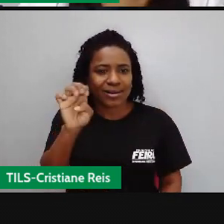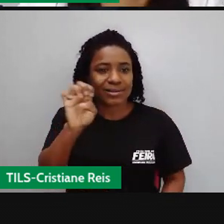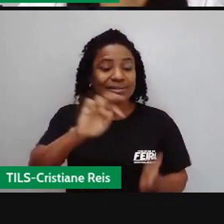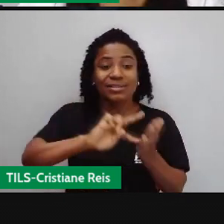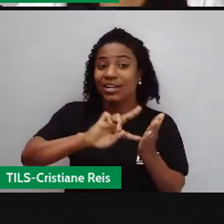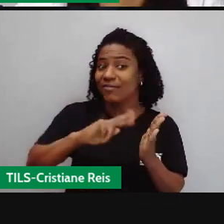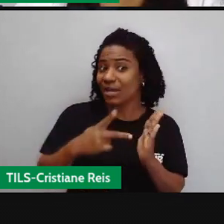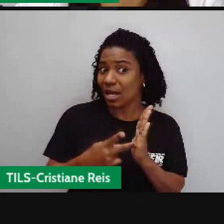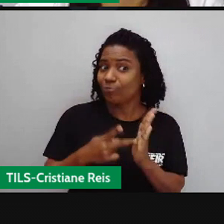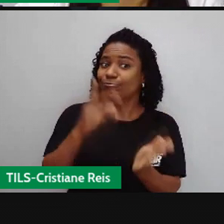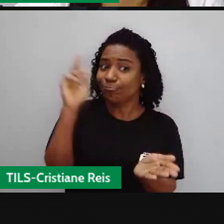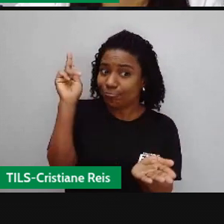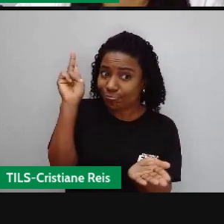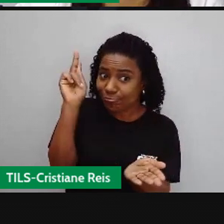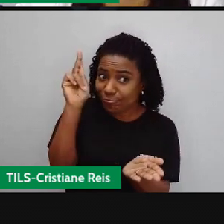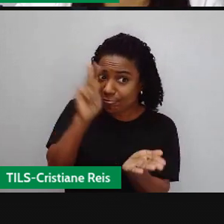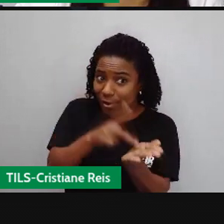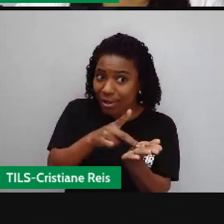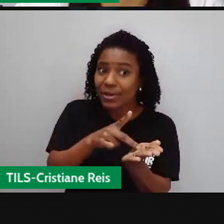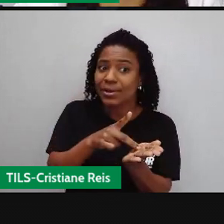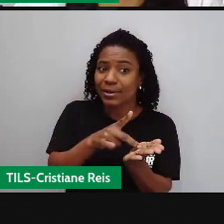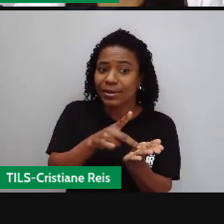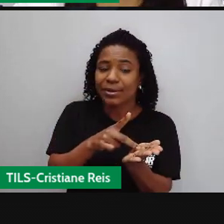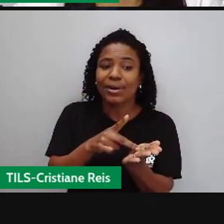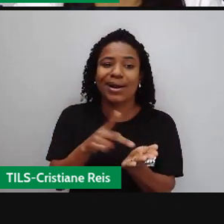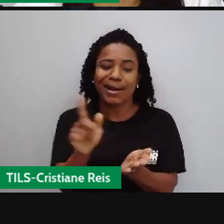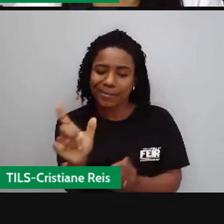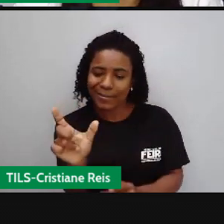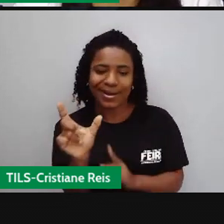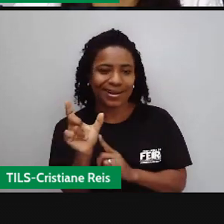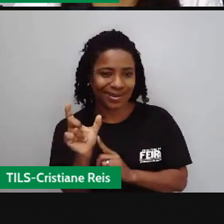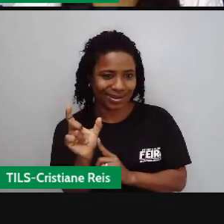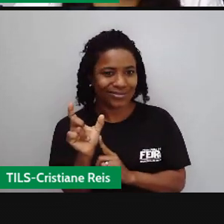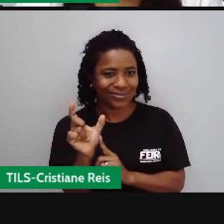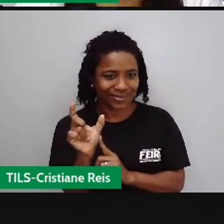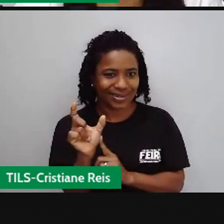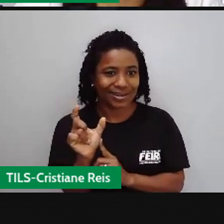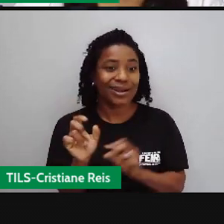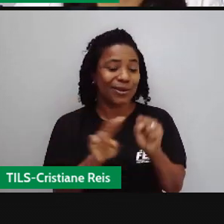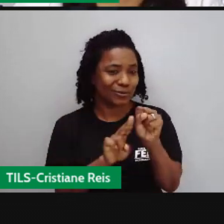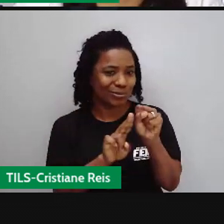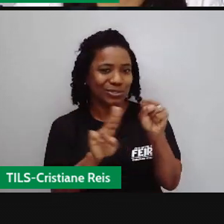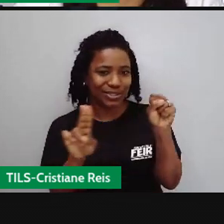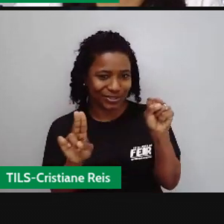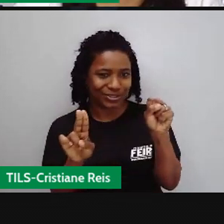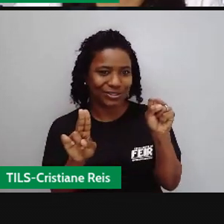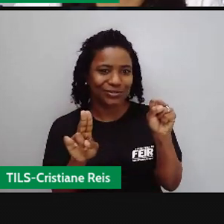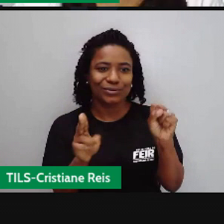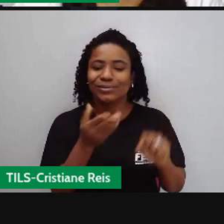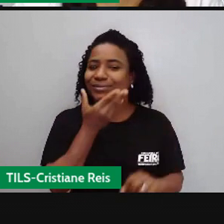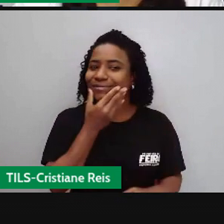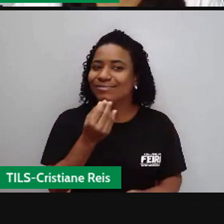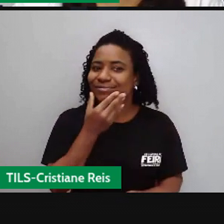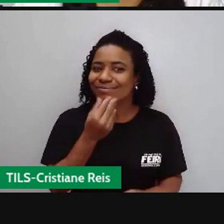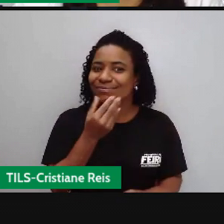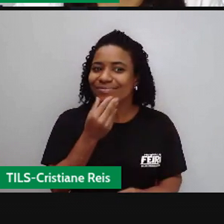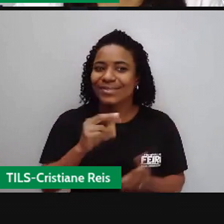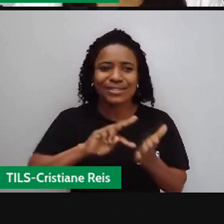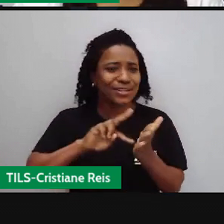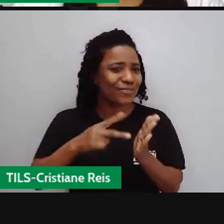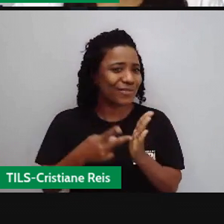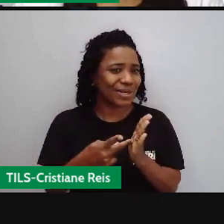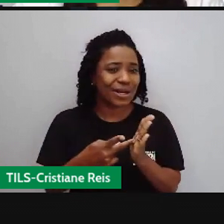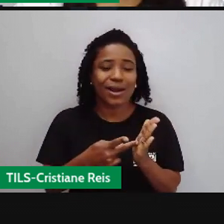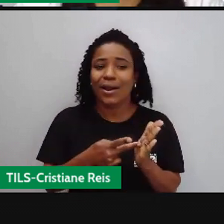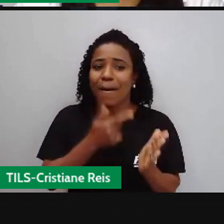dicionário, a gente vai perceber que moleque é um substantivo masculino que significa menino